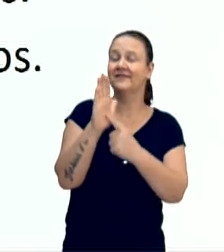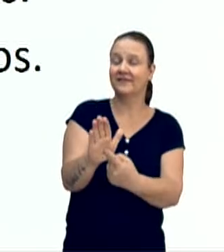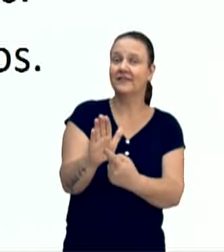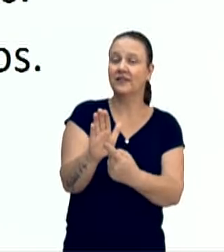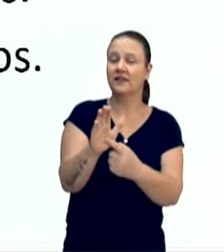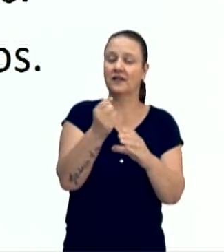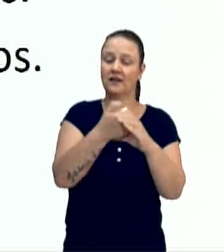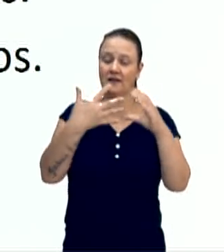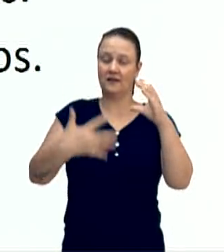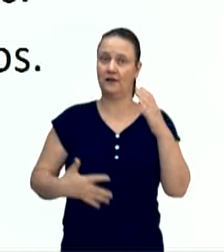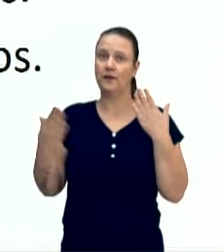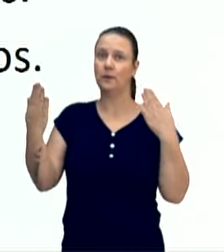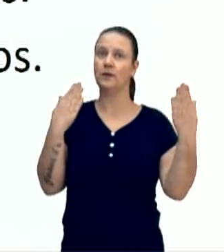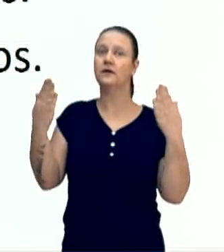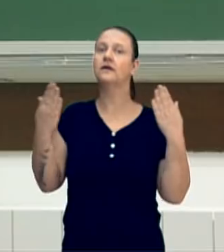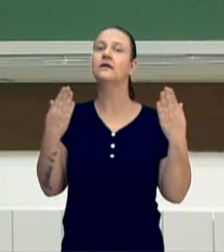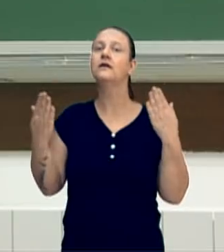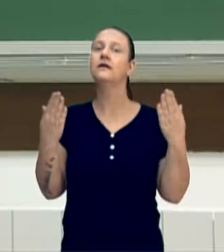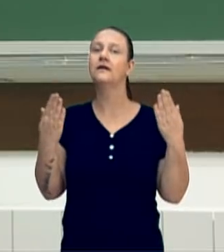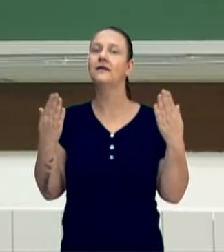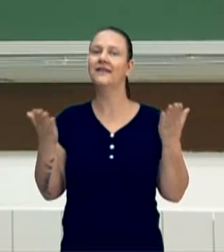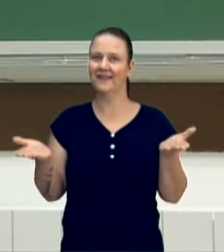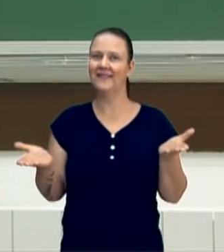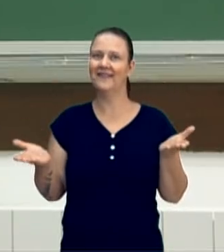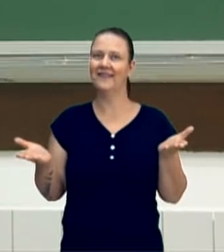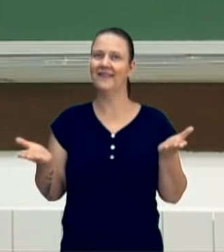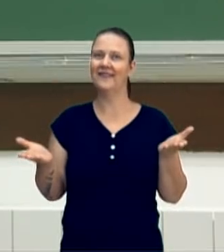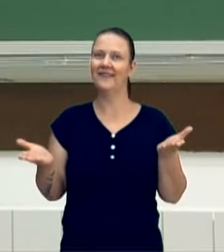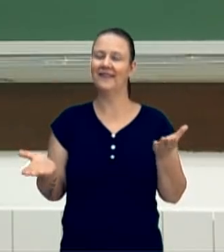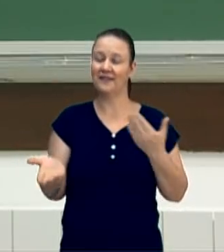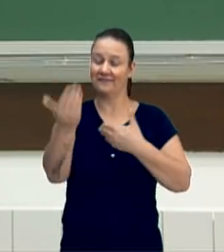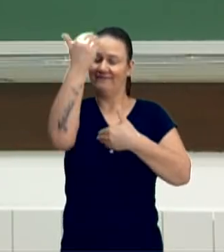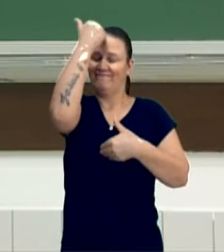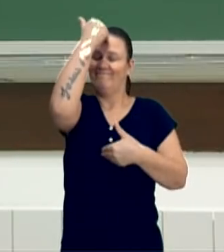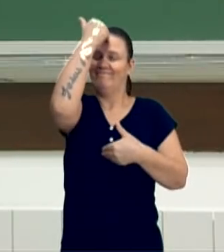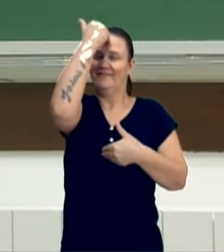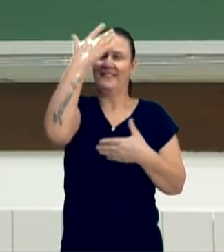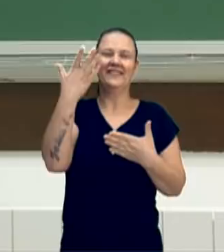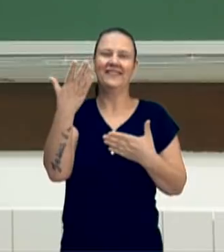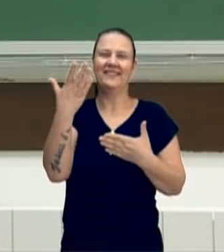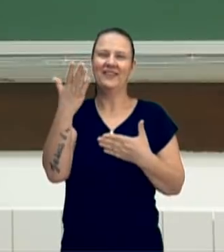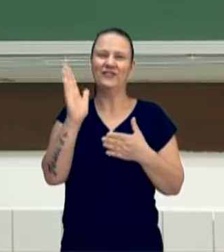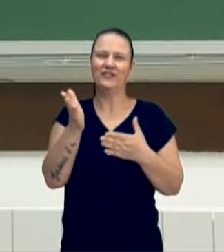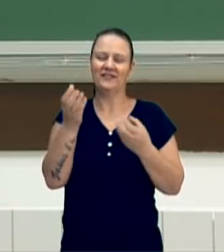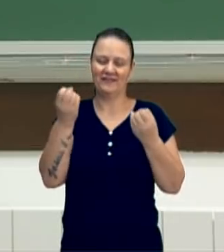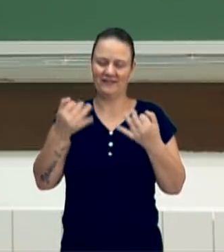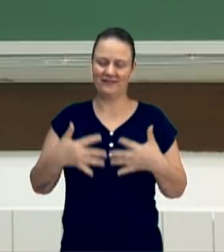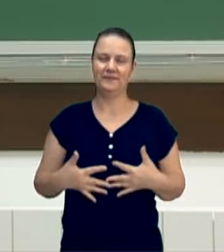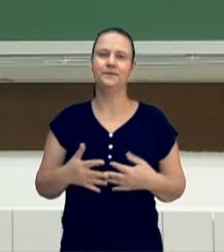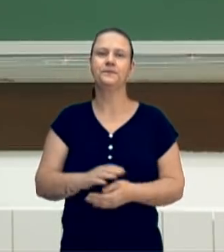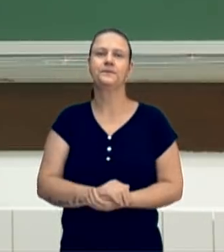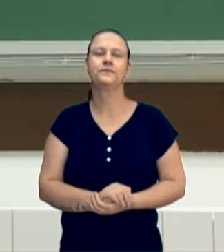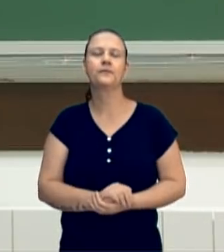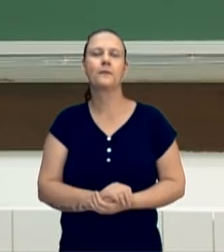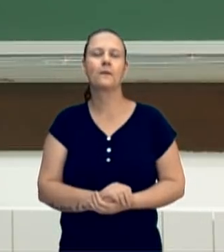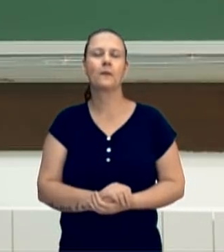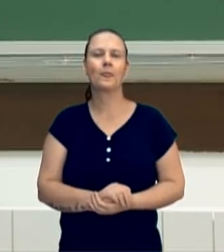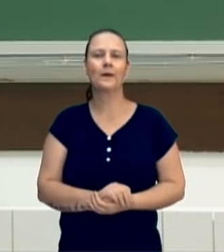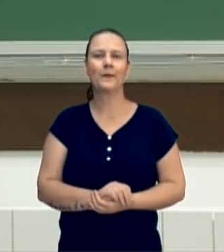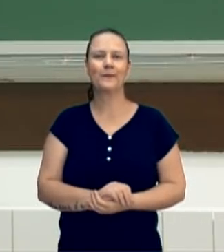características psicológicas. Já tínhamos comentado. Facinho, né? Vamos continuar?